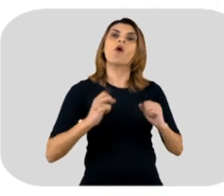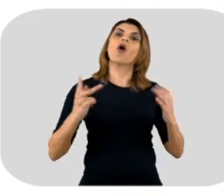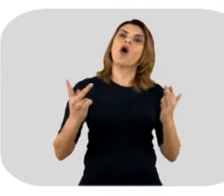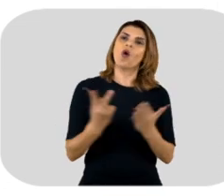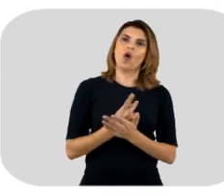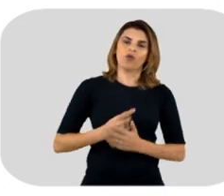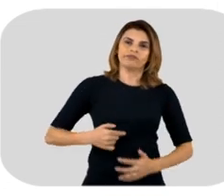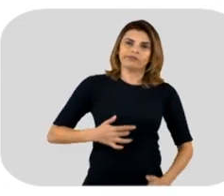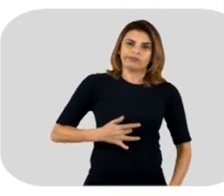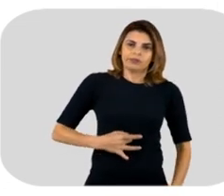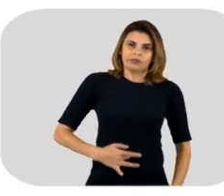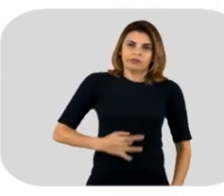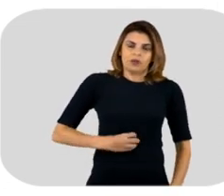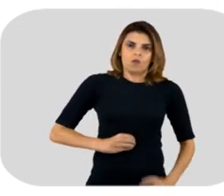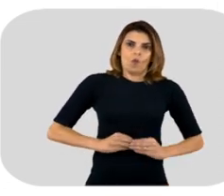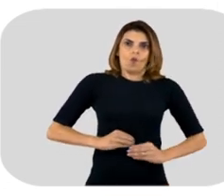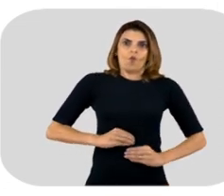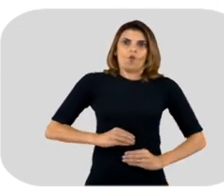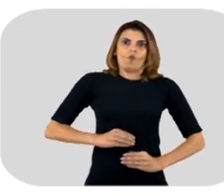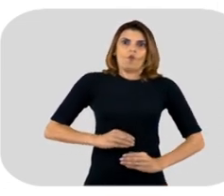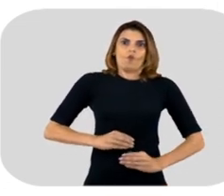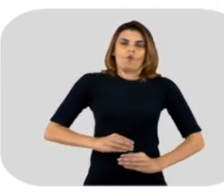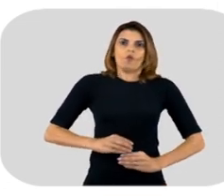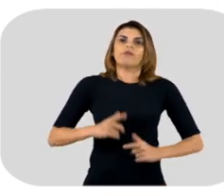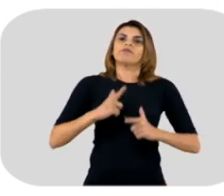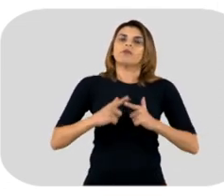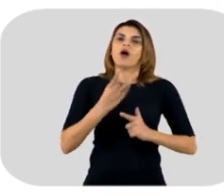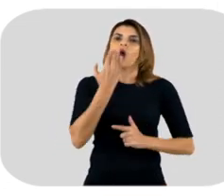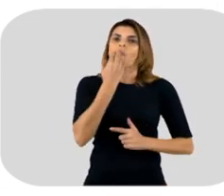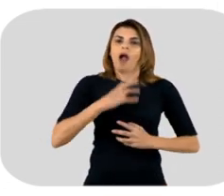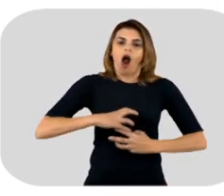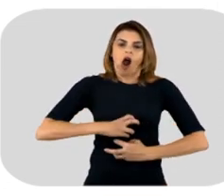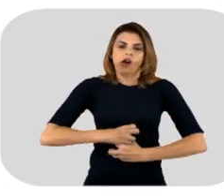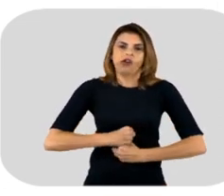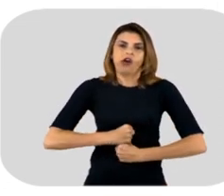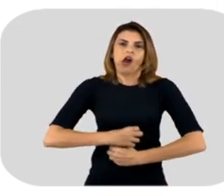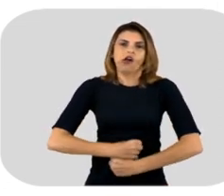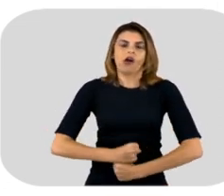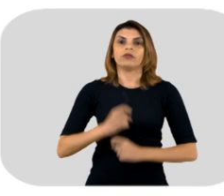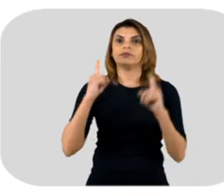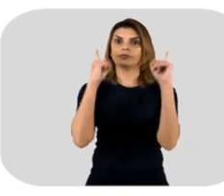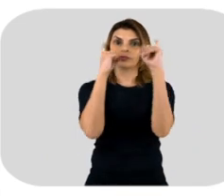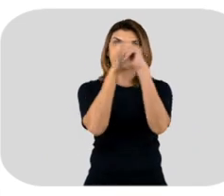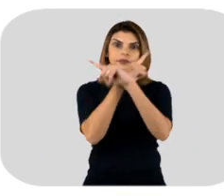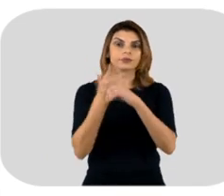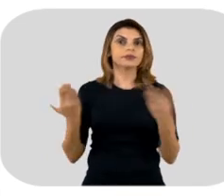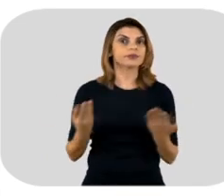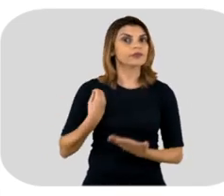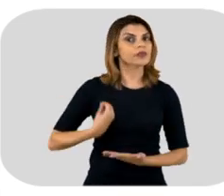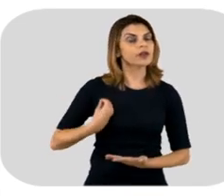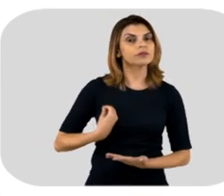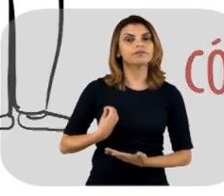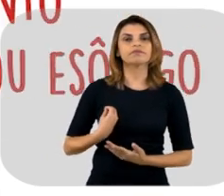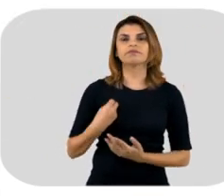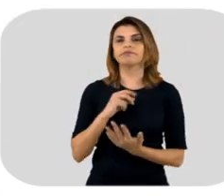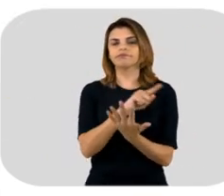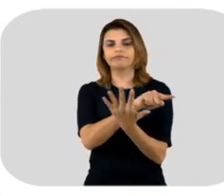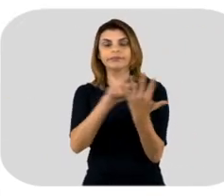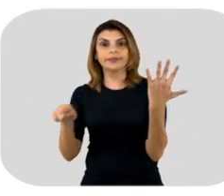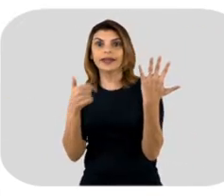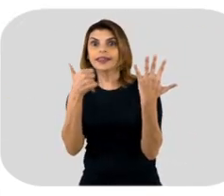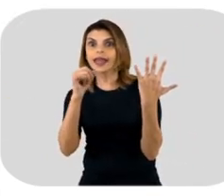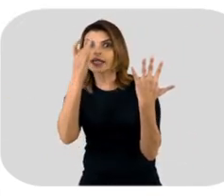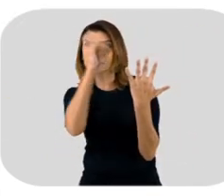No sistema gastrointestinal, pode haver um aumento do cólon ou do esôfago, levando a problemas digestivos.